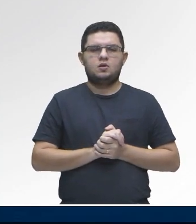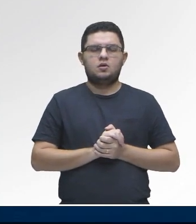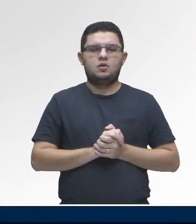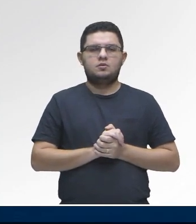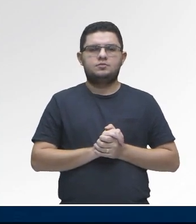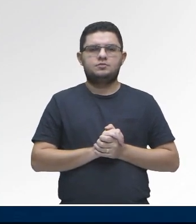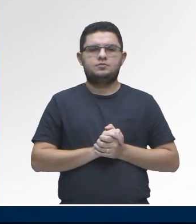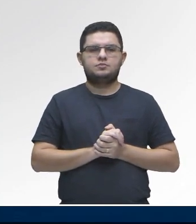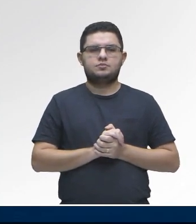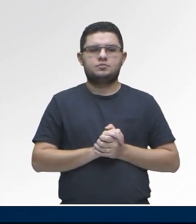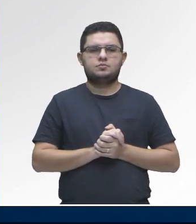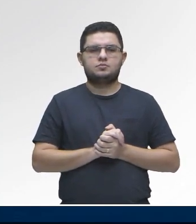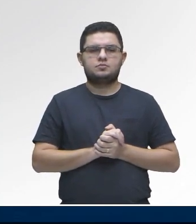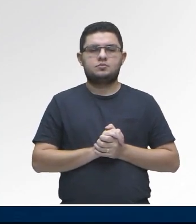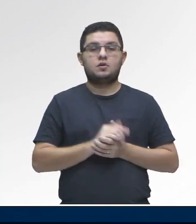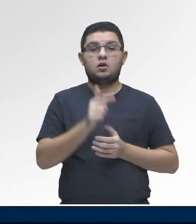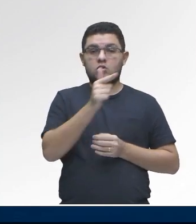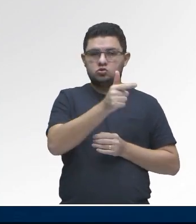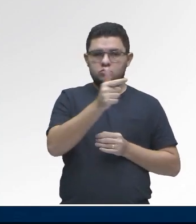sobre